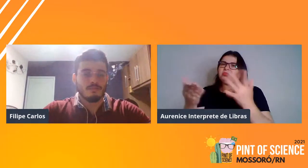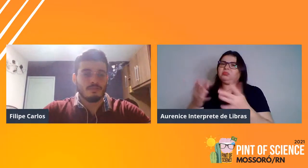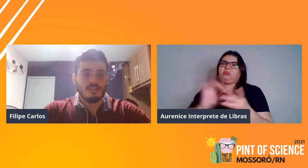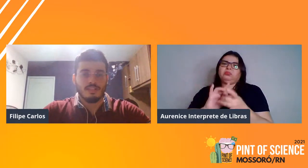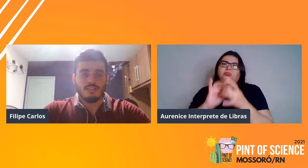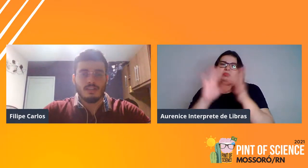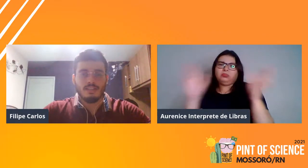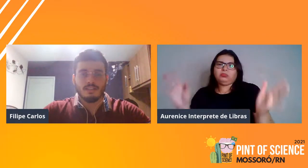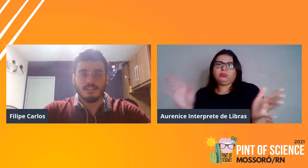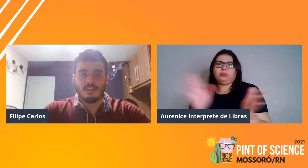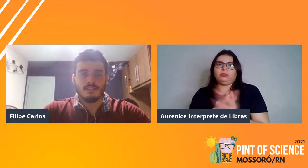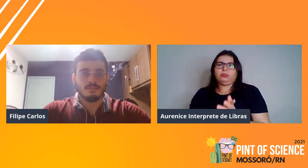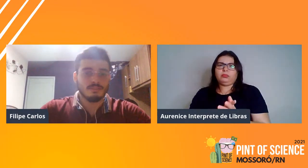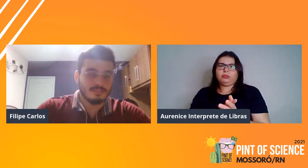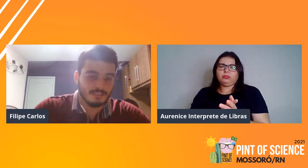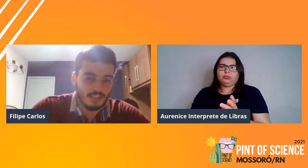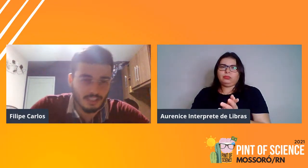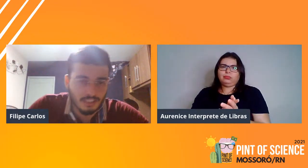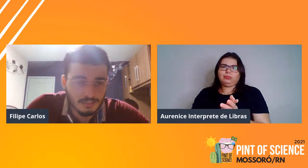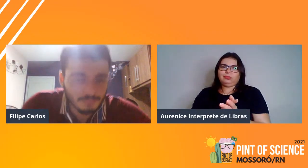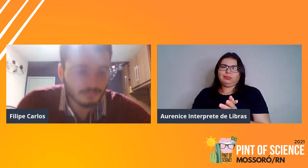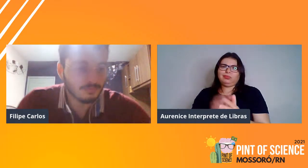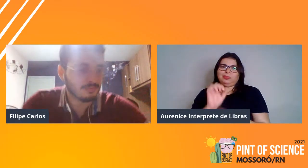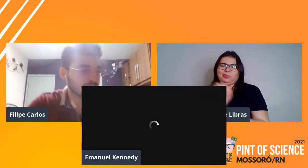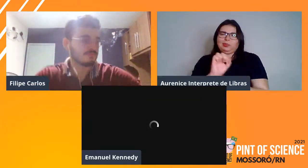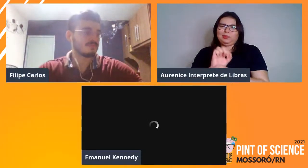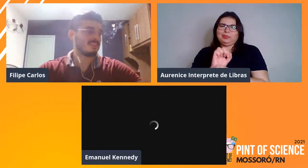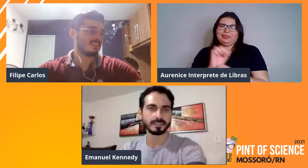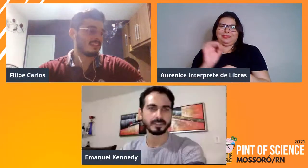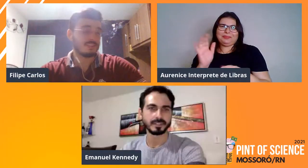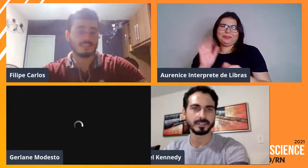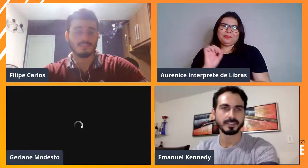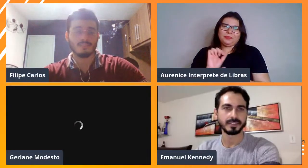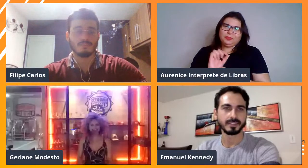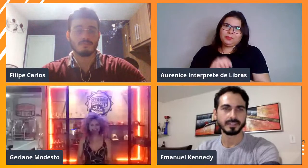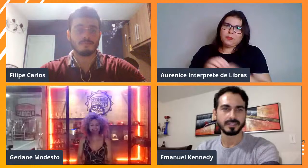Não sei nem sair da sala, sair...